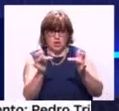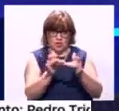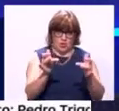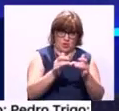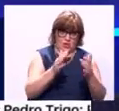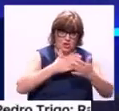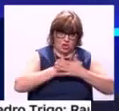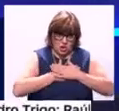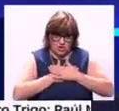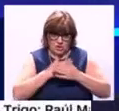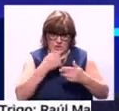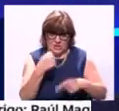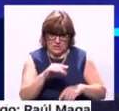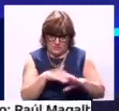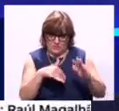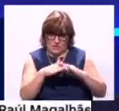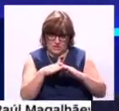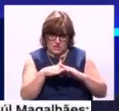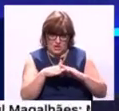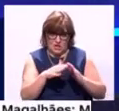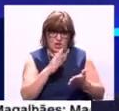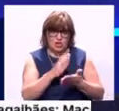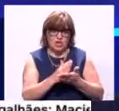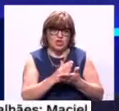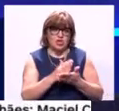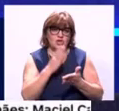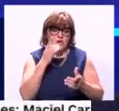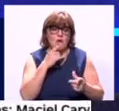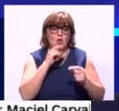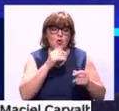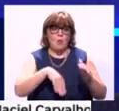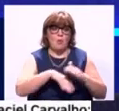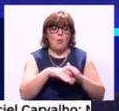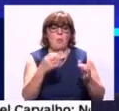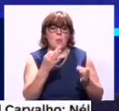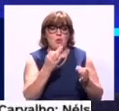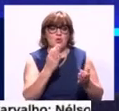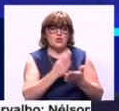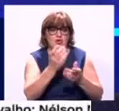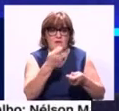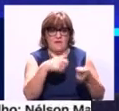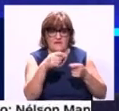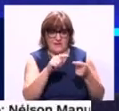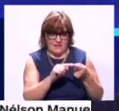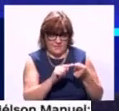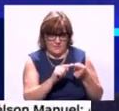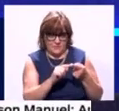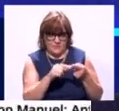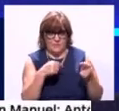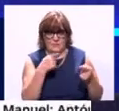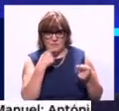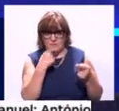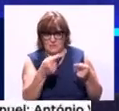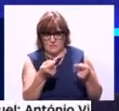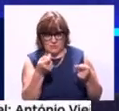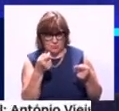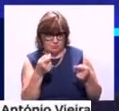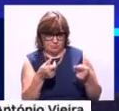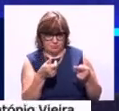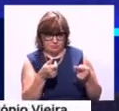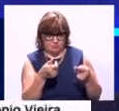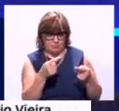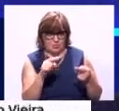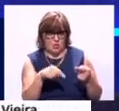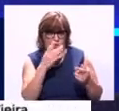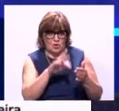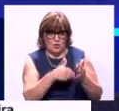Os nossos contactos que nós temos feito, só o nome Futebol Porto por si vende. Uhum. Há bocadinho estava a falar, e